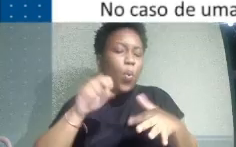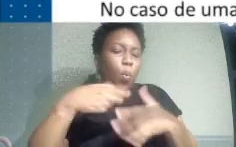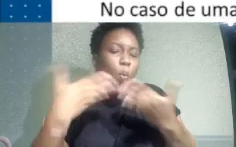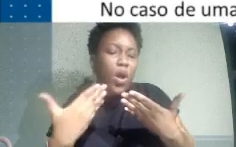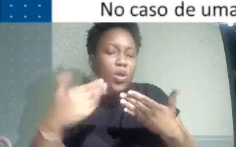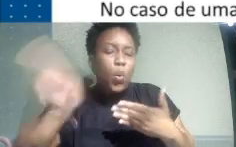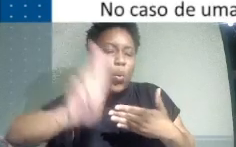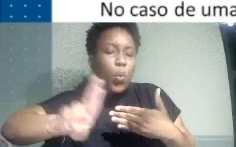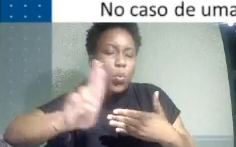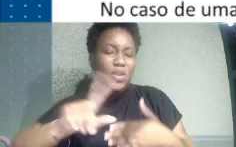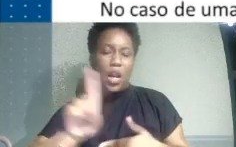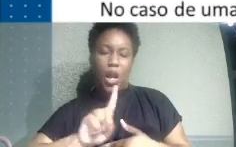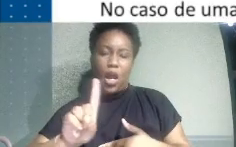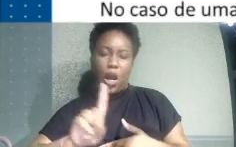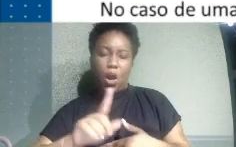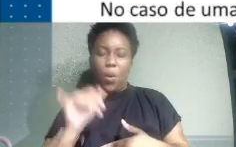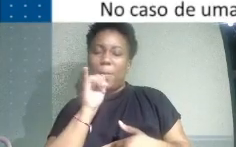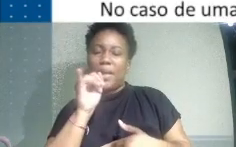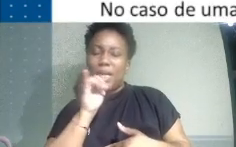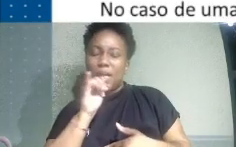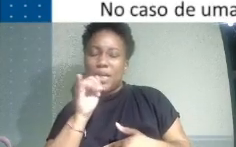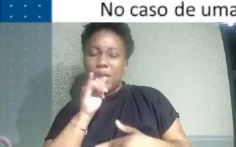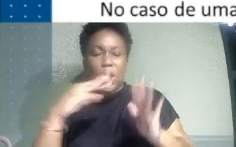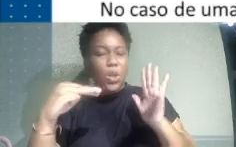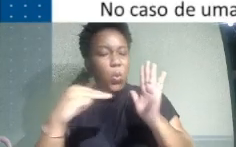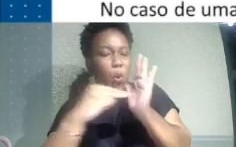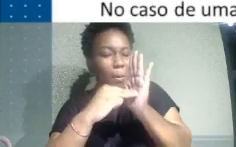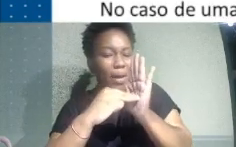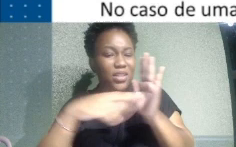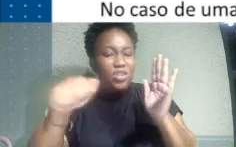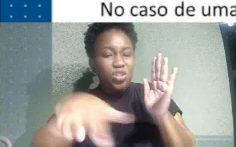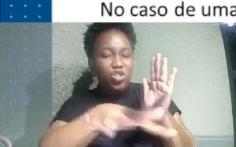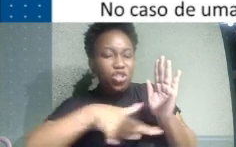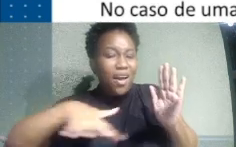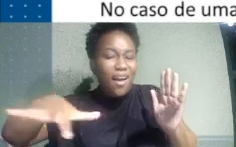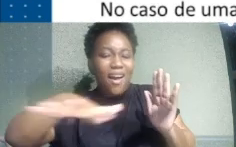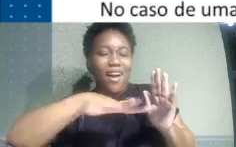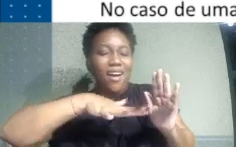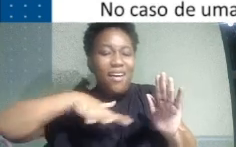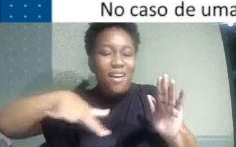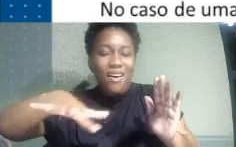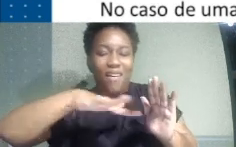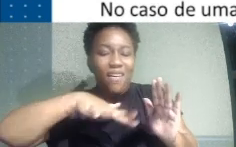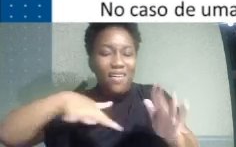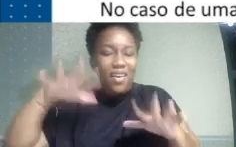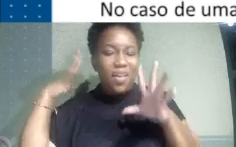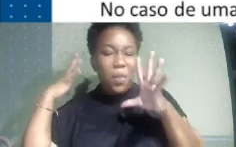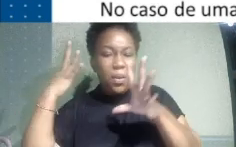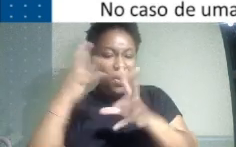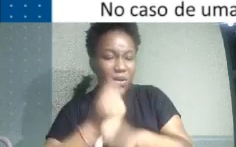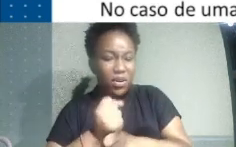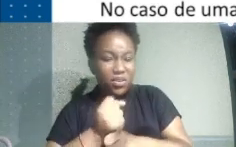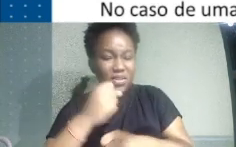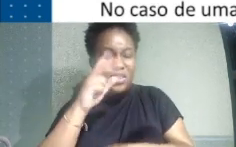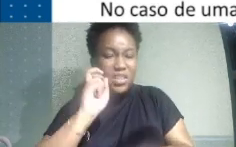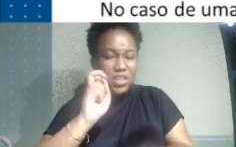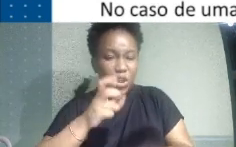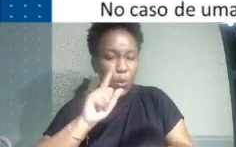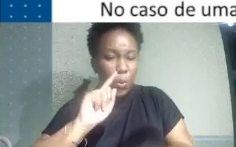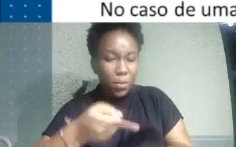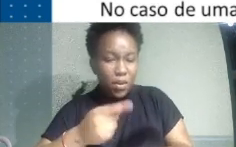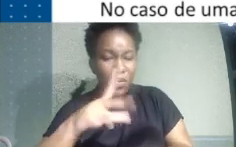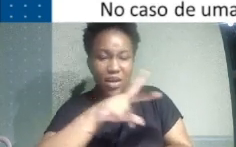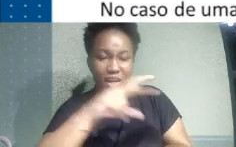de uma TUG, se fosse uma tomada de uso geral, vamos supor que ela tivesse aí um total de 5.500